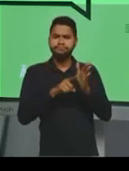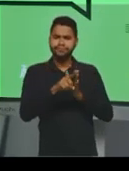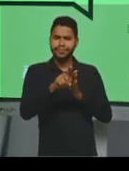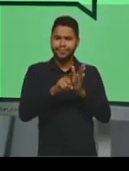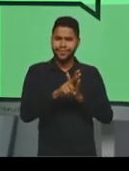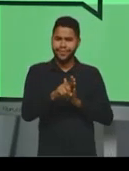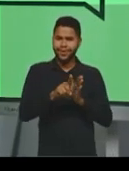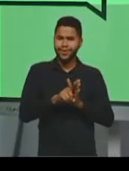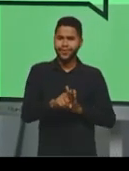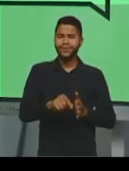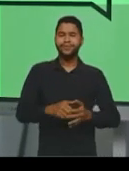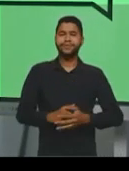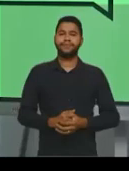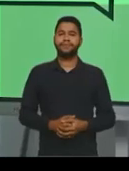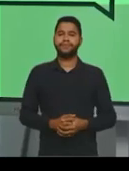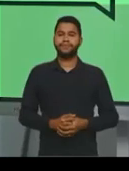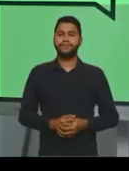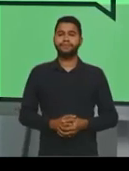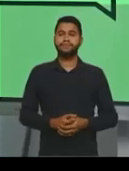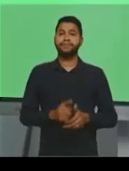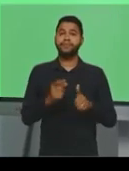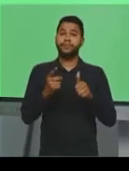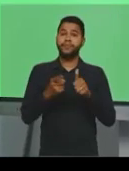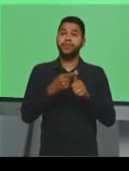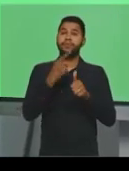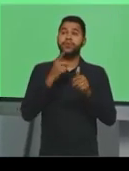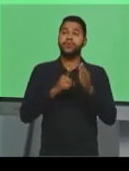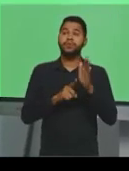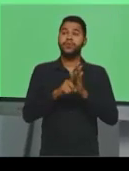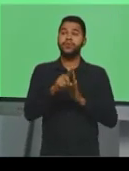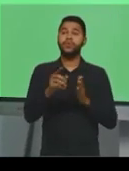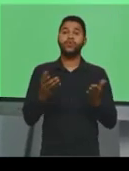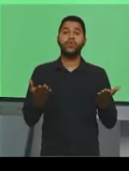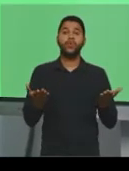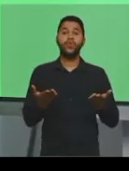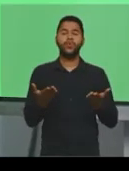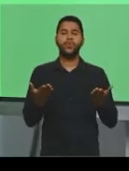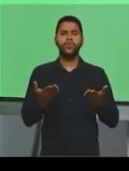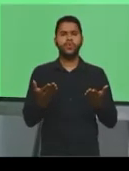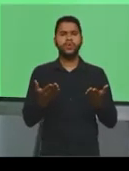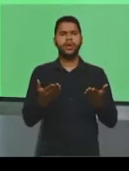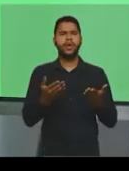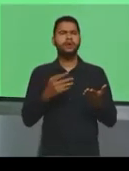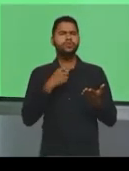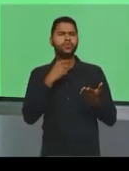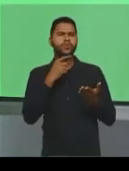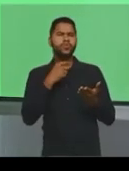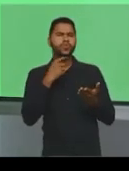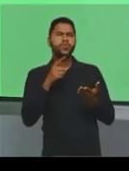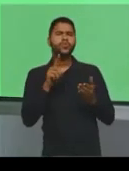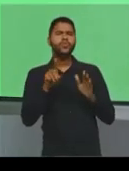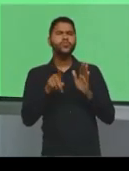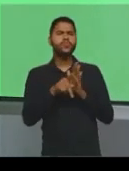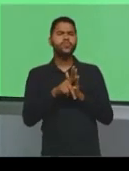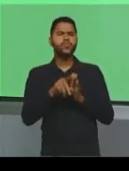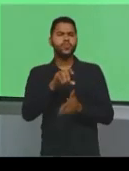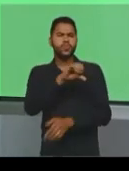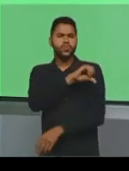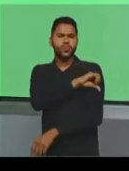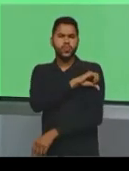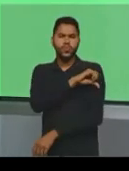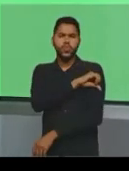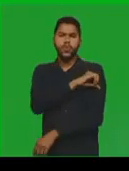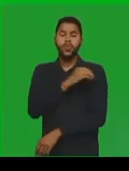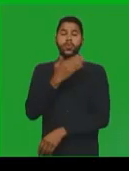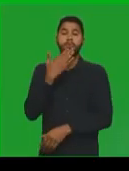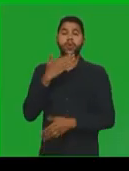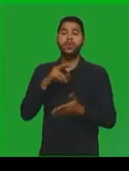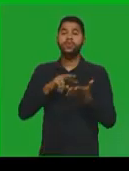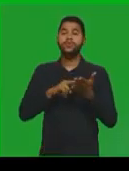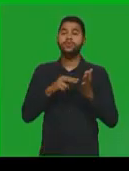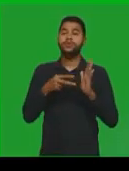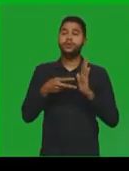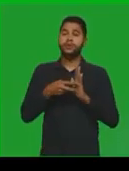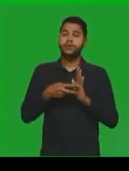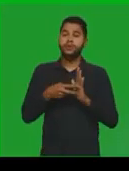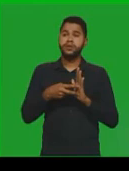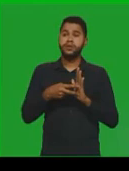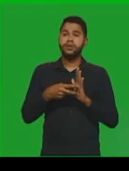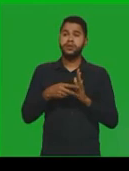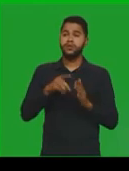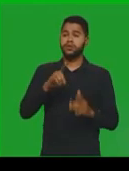Vamos lá? Nossa primeira pergunta de hoje é uma dúvida de 9º ano. Professor Nemer, qual o significado